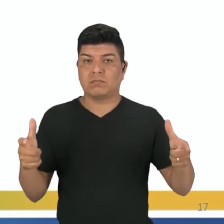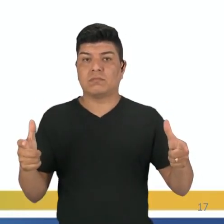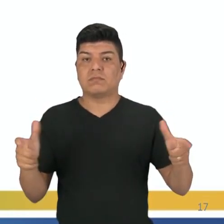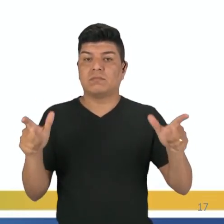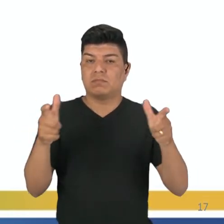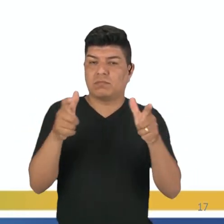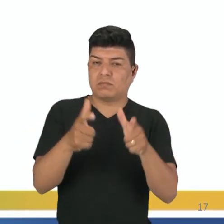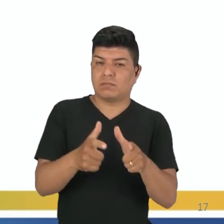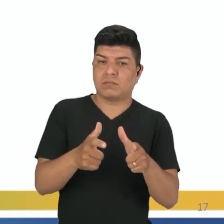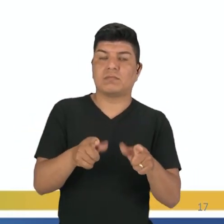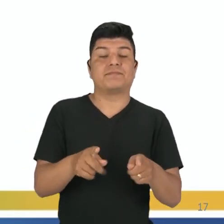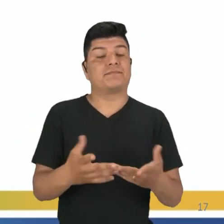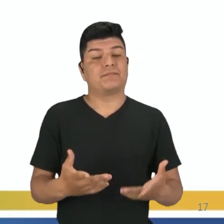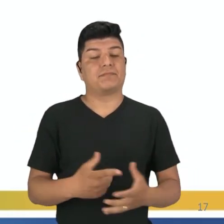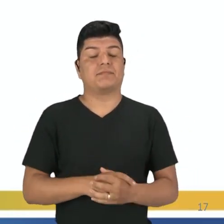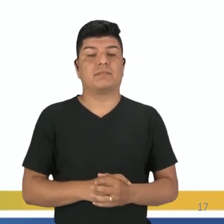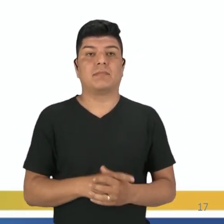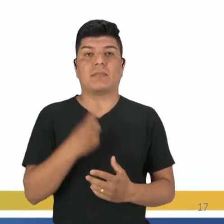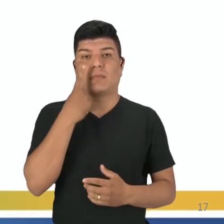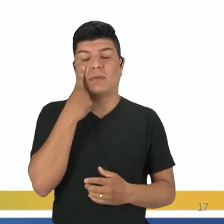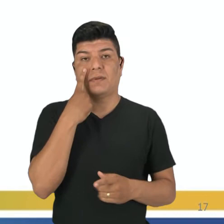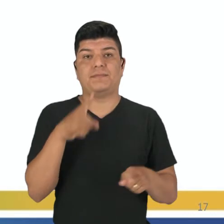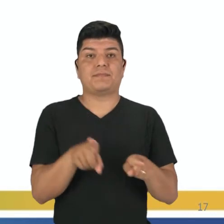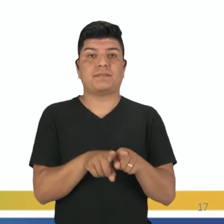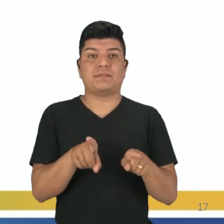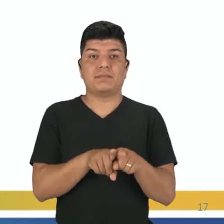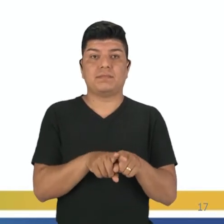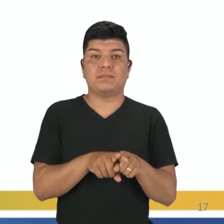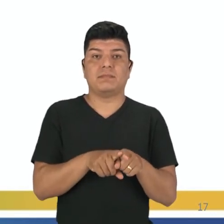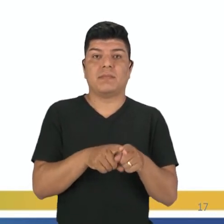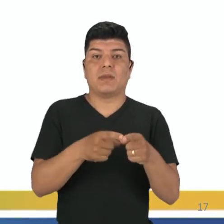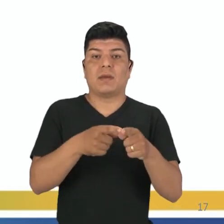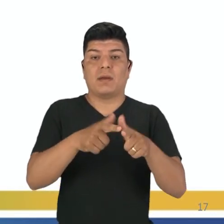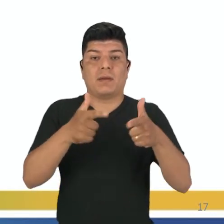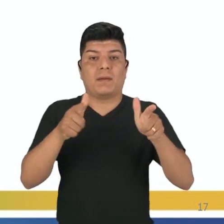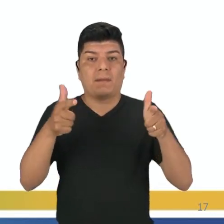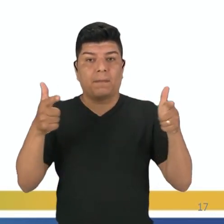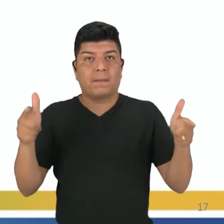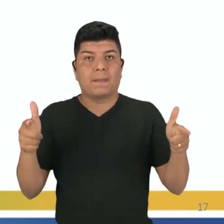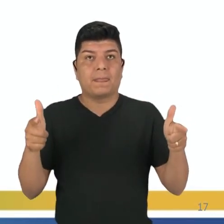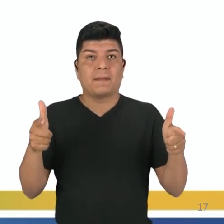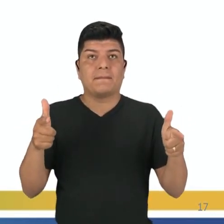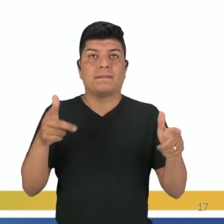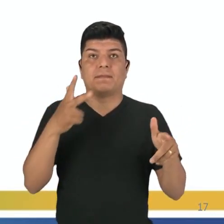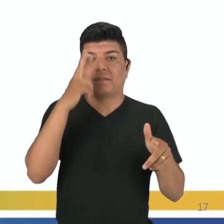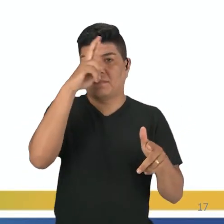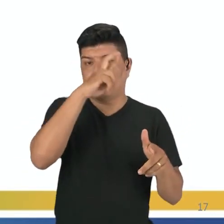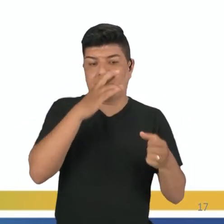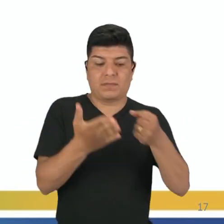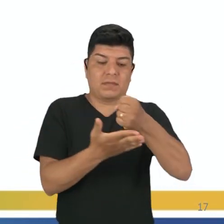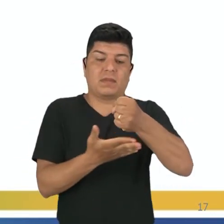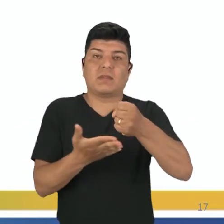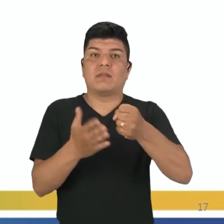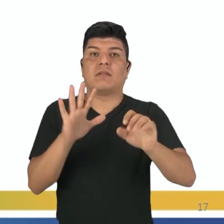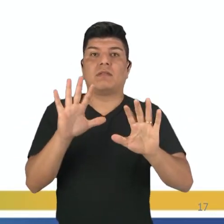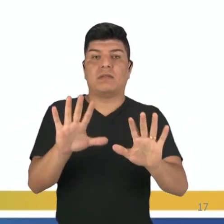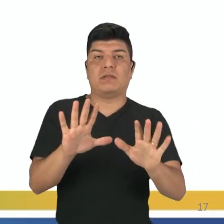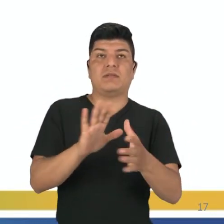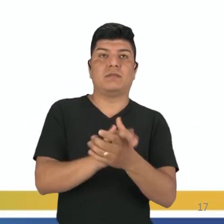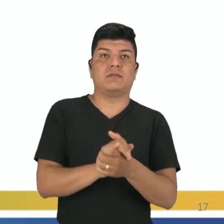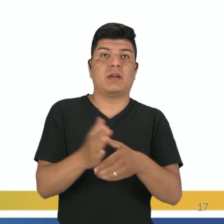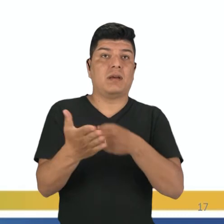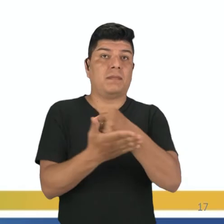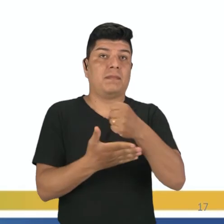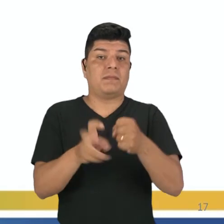crescente e decrescente, né? Vimos que para ser crescente ou decrescente, nós ficamos de olho na base. Nesse caso,